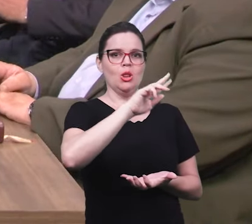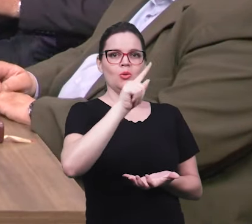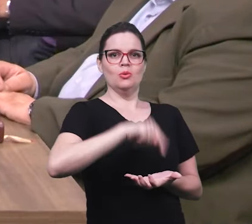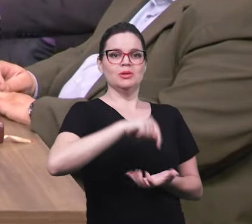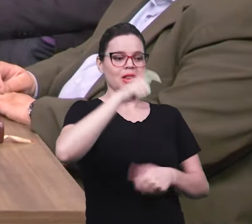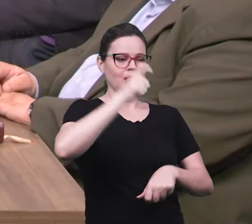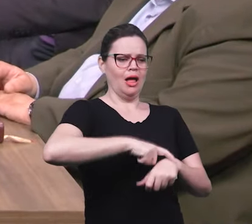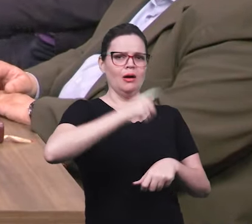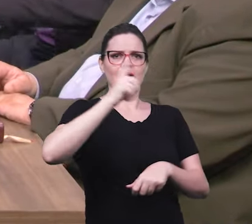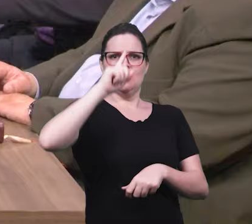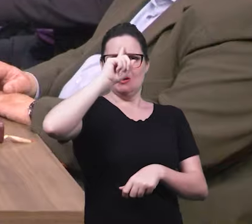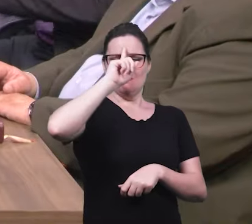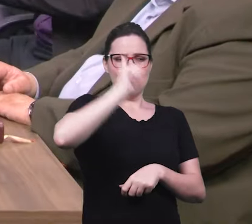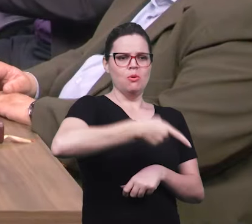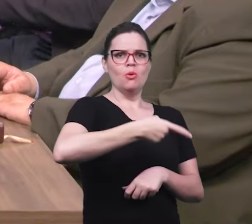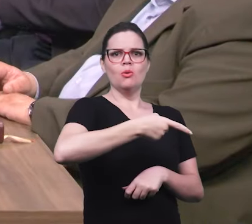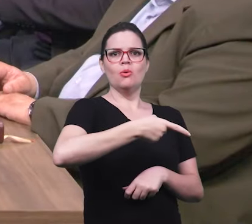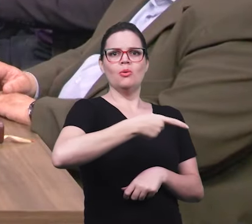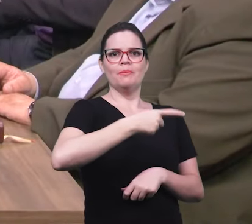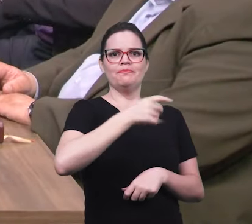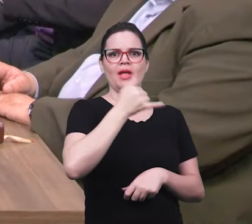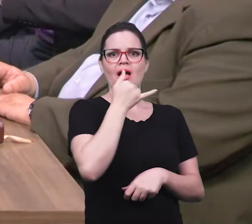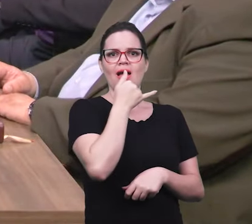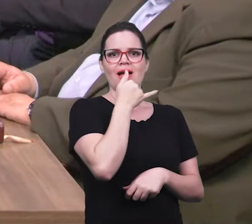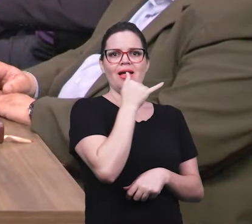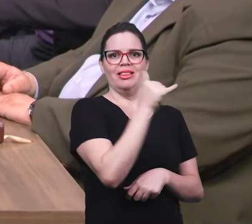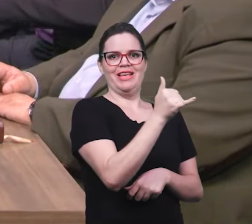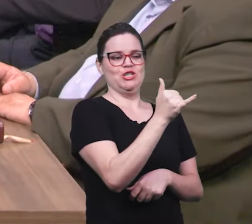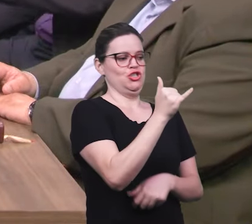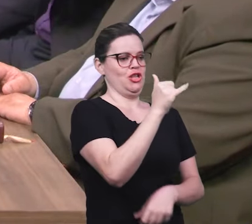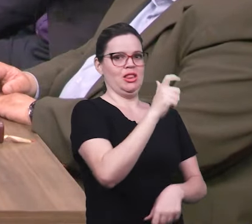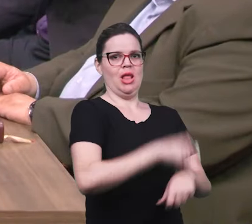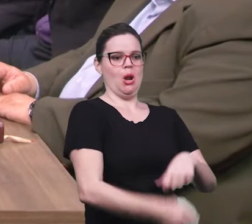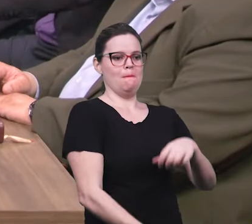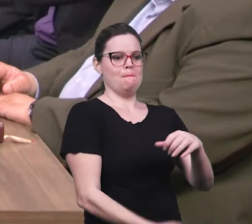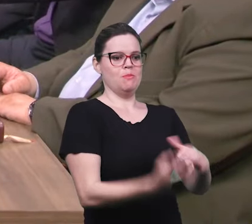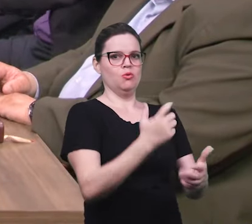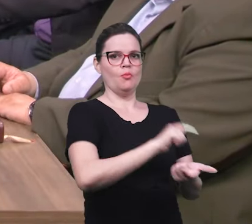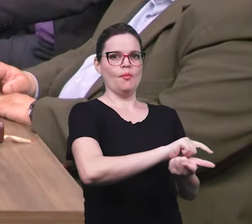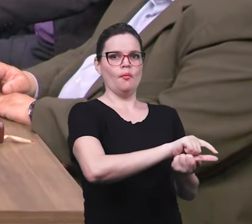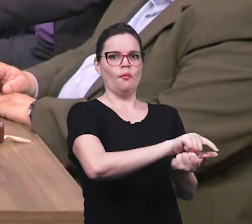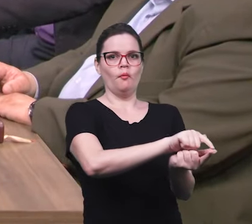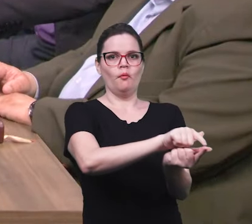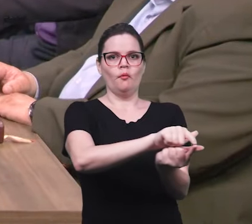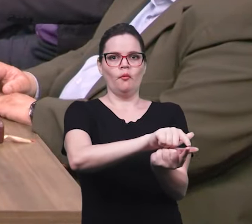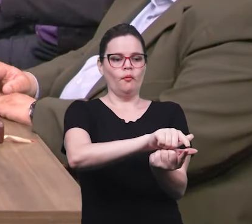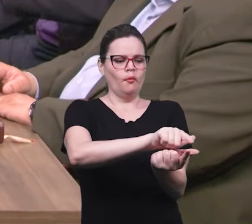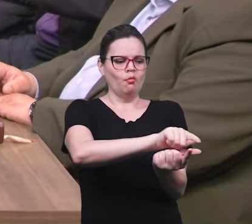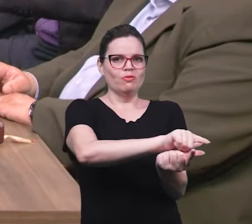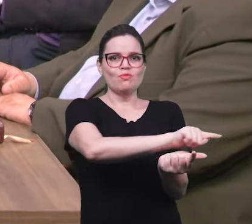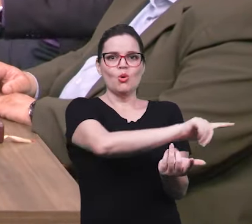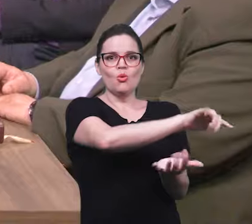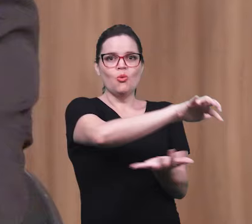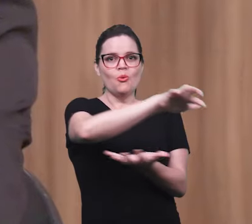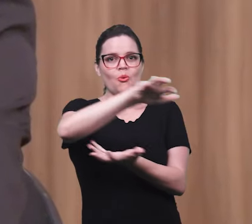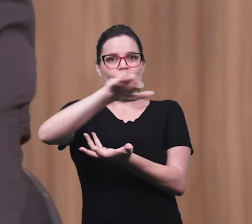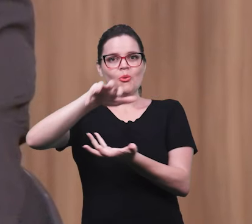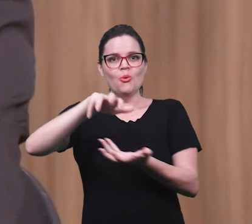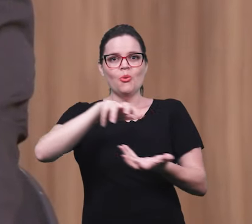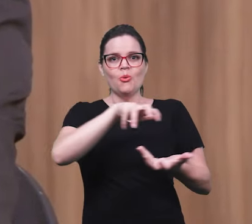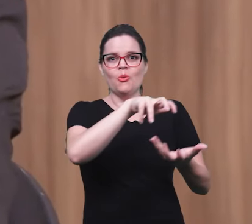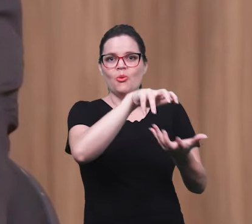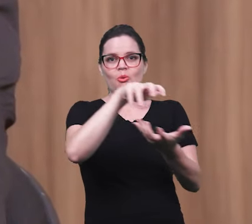né? A energia existente que há quantos anos atrás, né? Nós não podemos